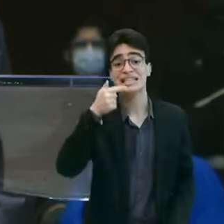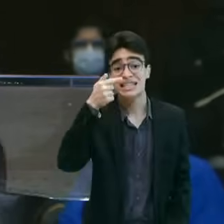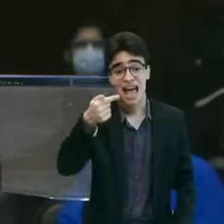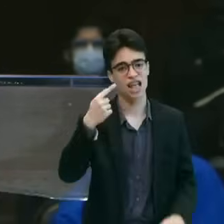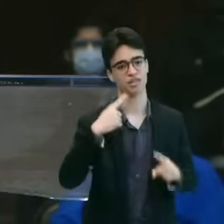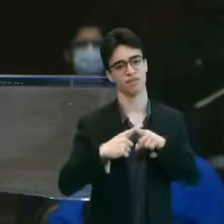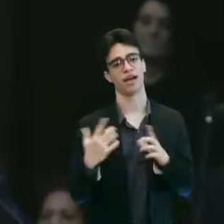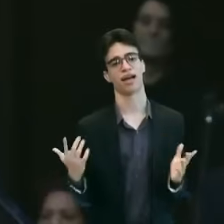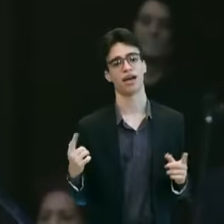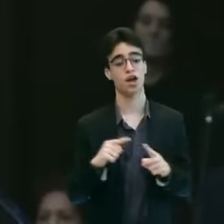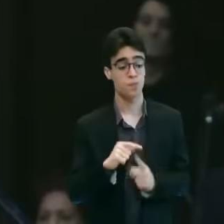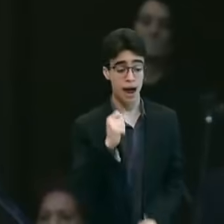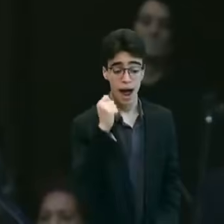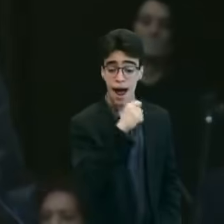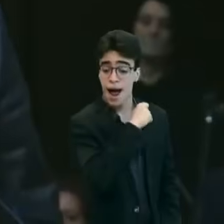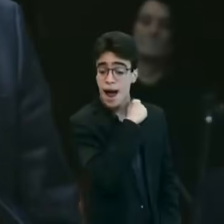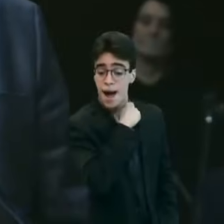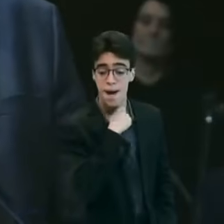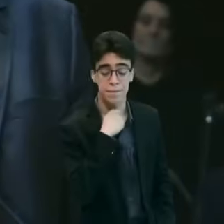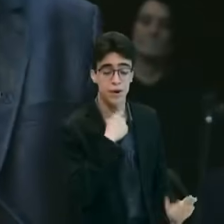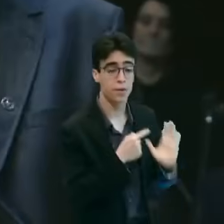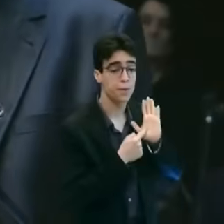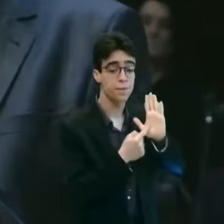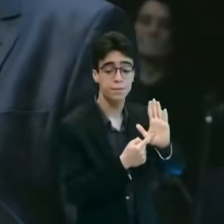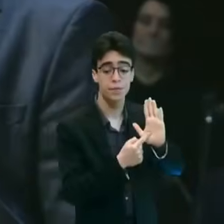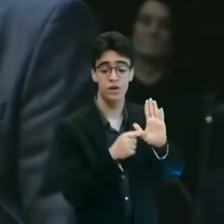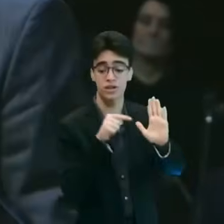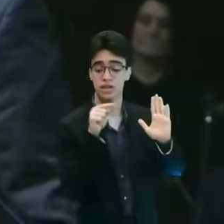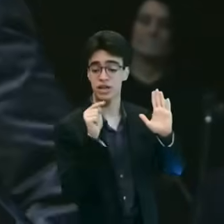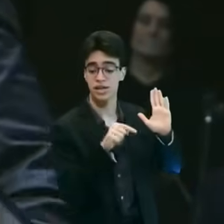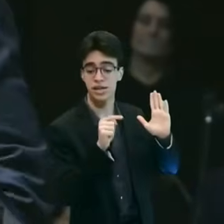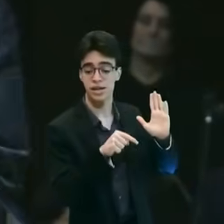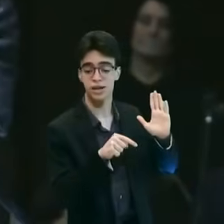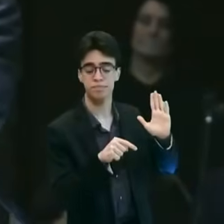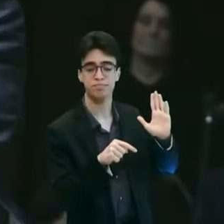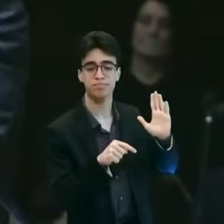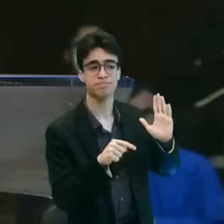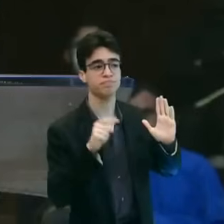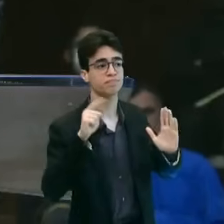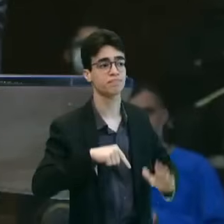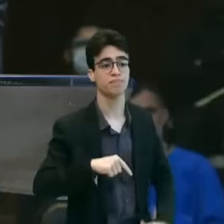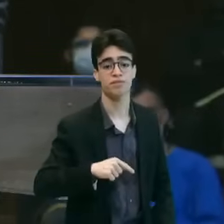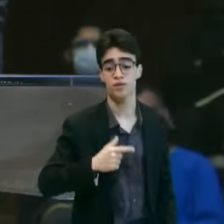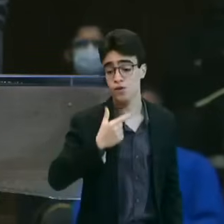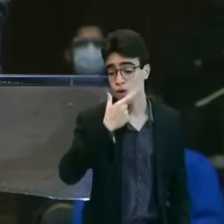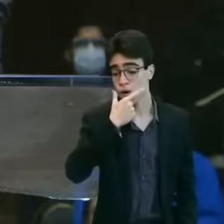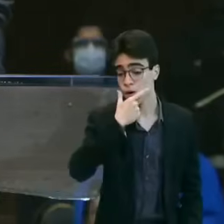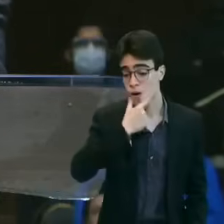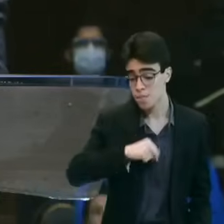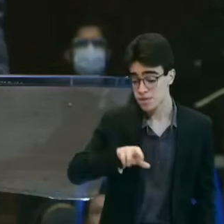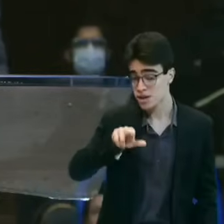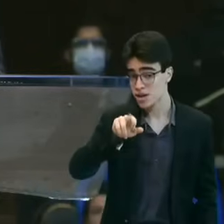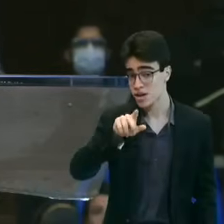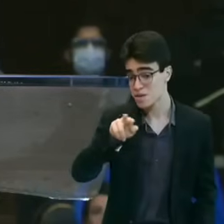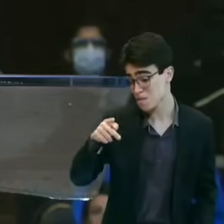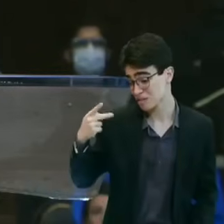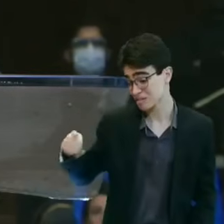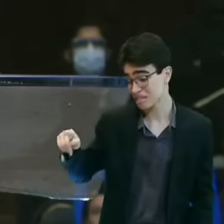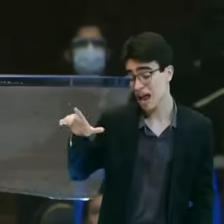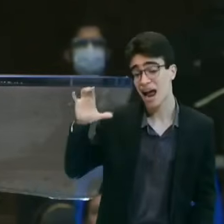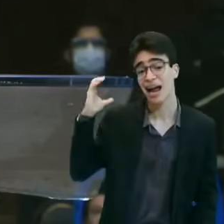E Abel é identificado no texto como o irmão de Caim, o seu